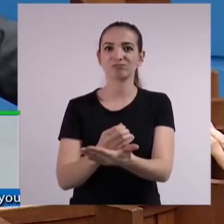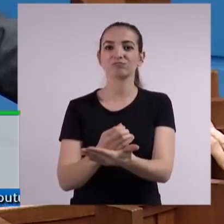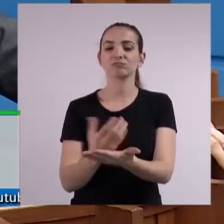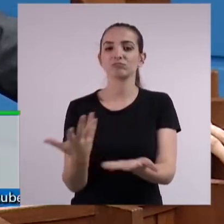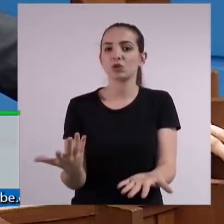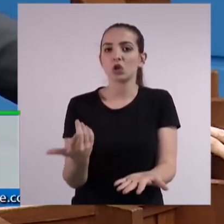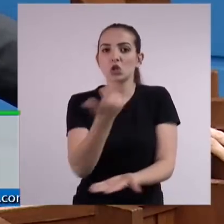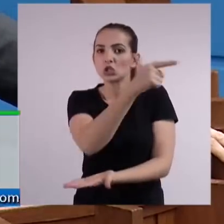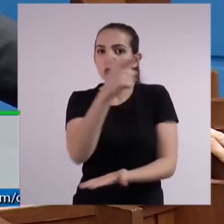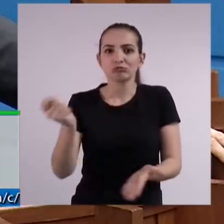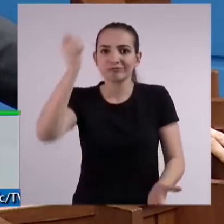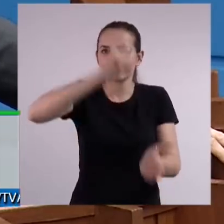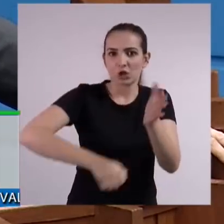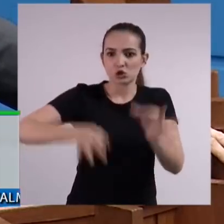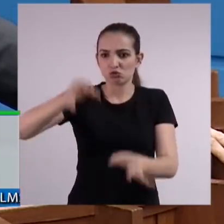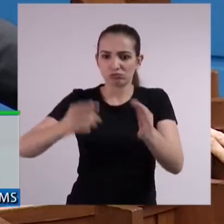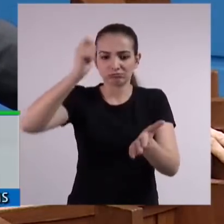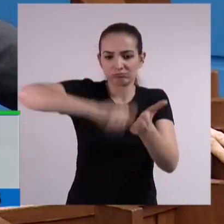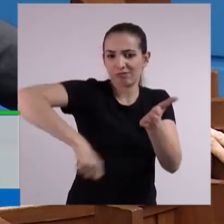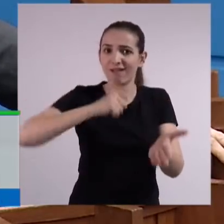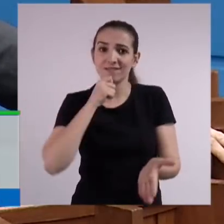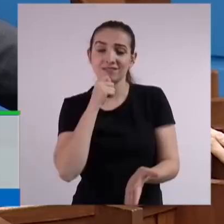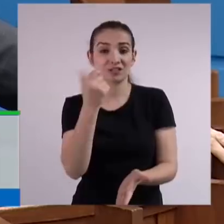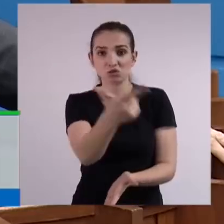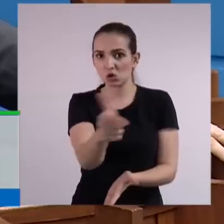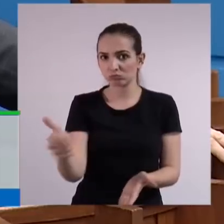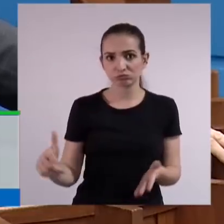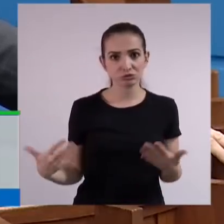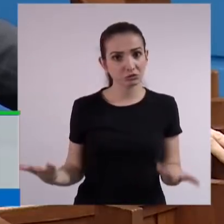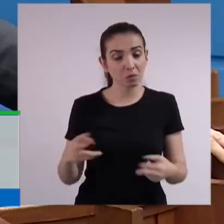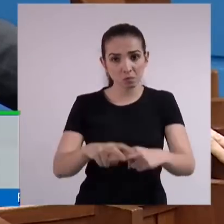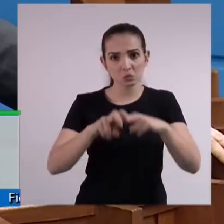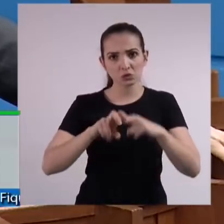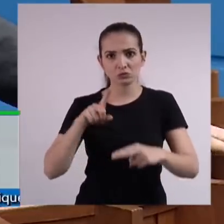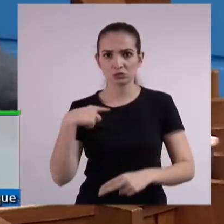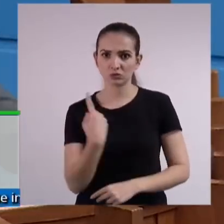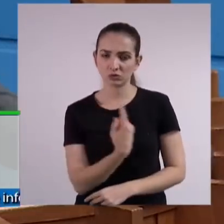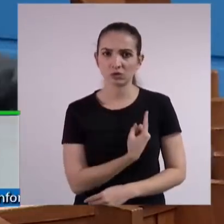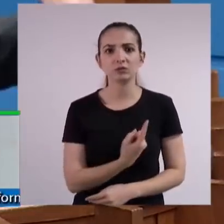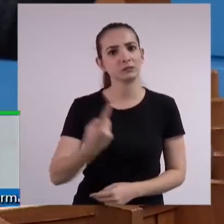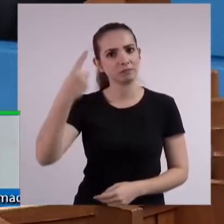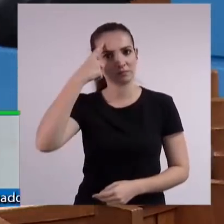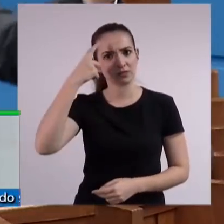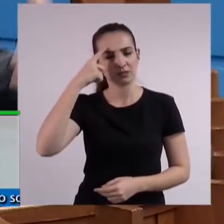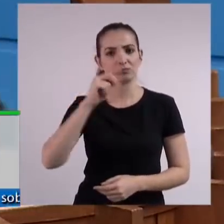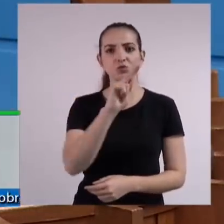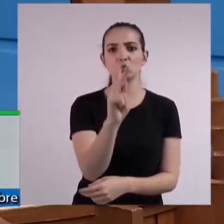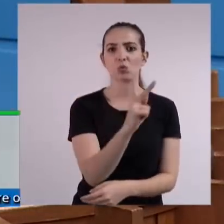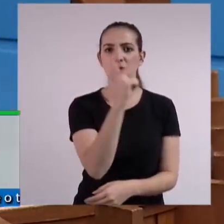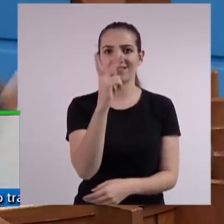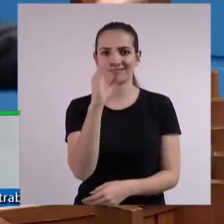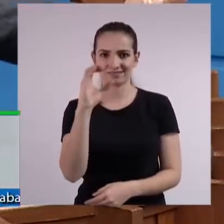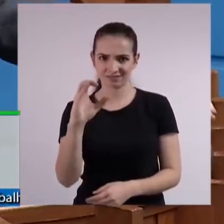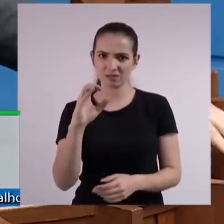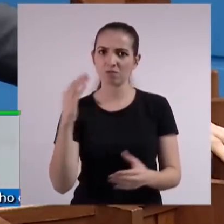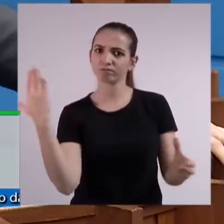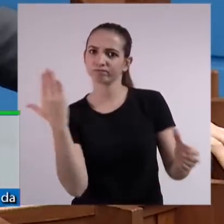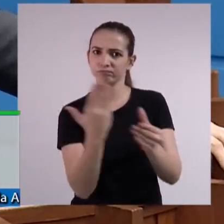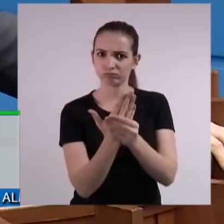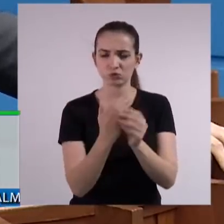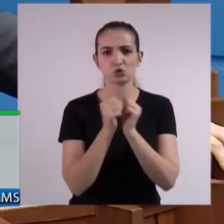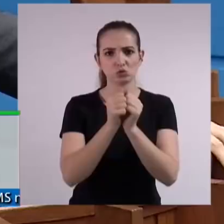qualquer sentença condenatória, achávamos, obviamente, que o habeas corpus proposto junto